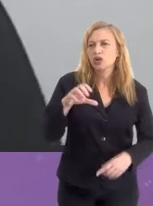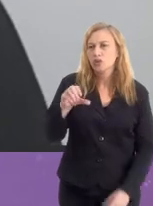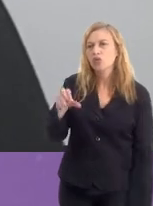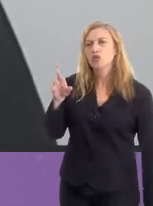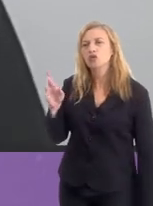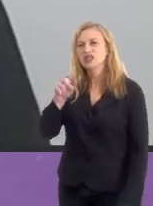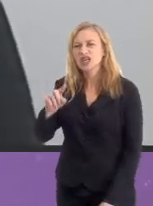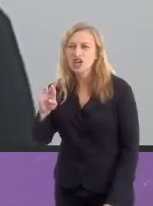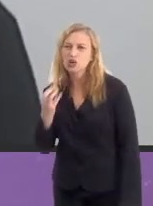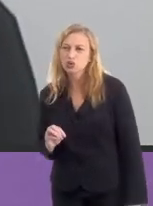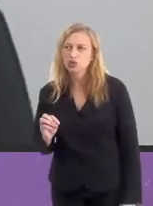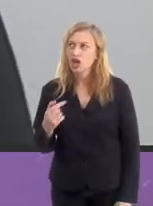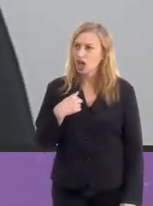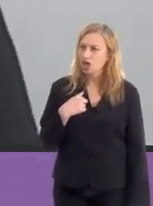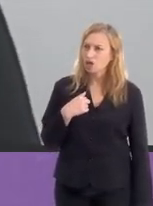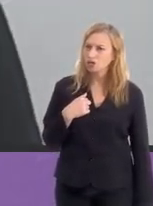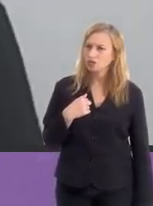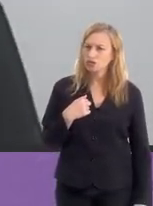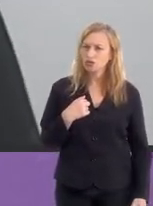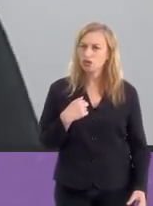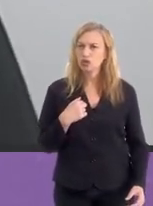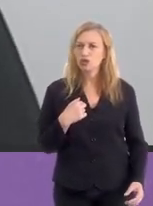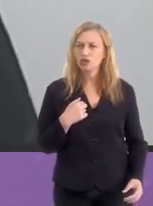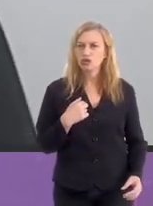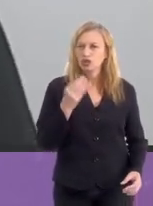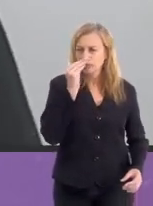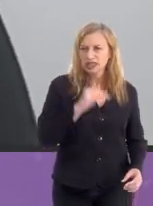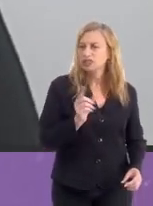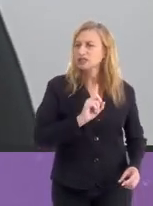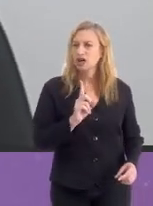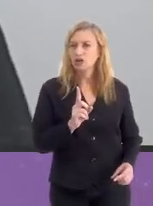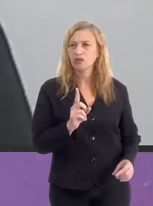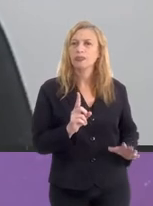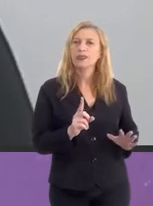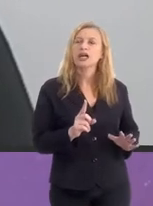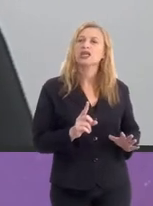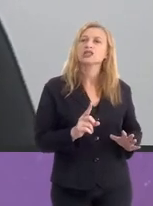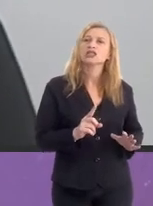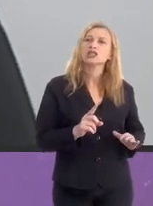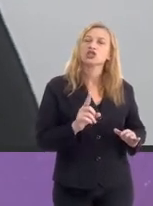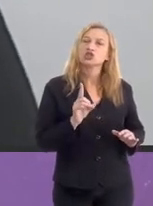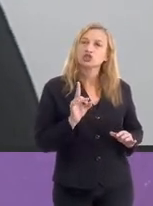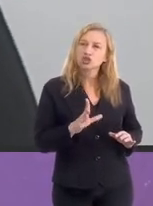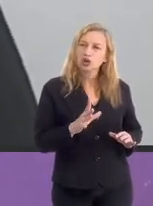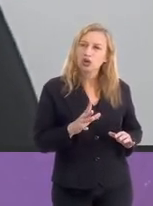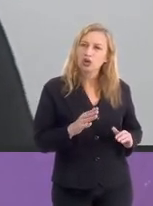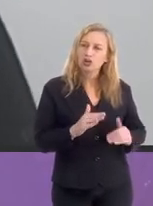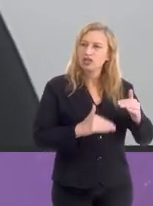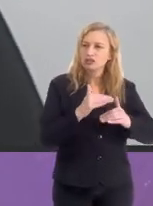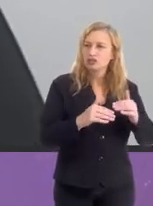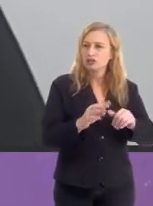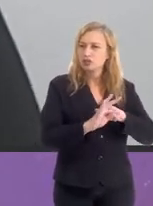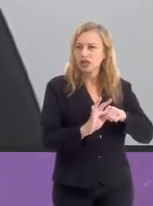Grêmio Grêmio contra o Cruzeiro não estou defendendo longe desvira defesa caiu Encanto tem que permanecer Onde está e só